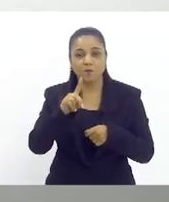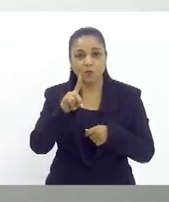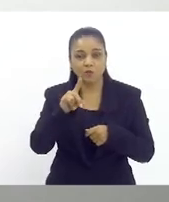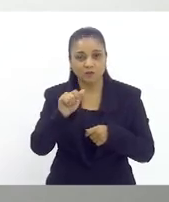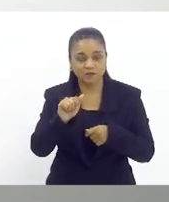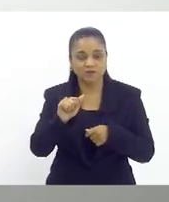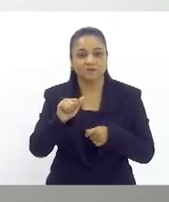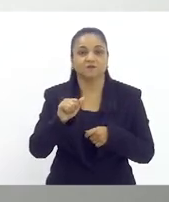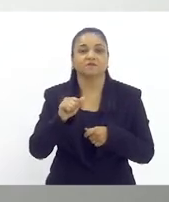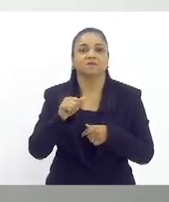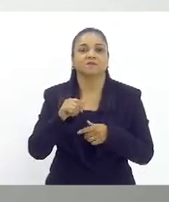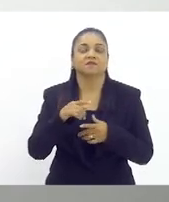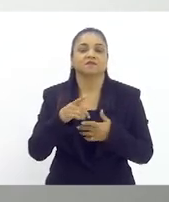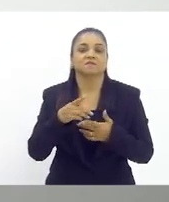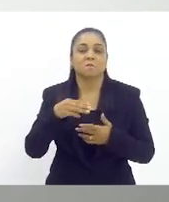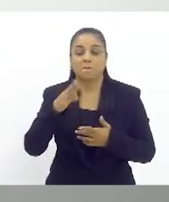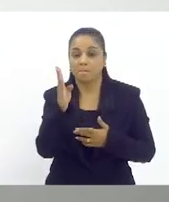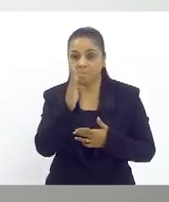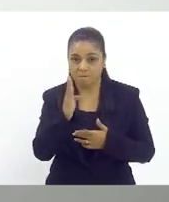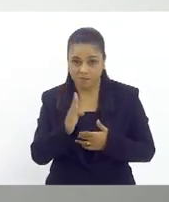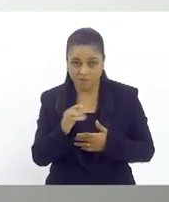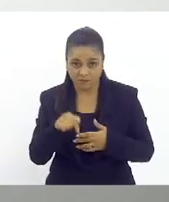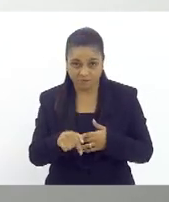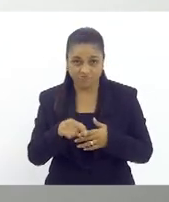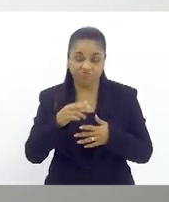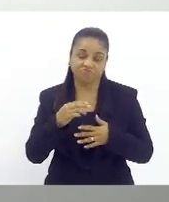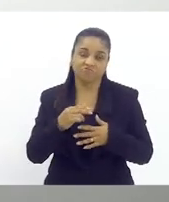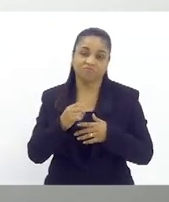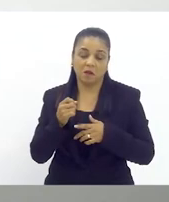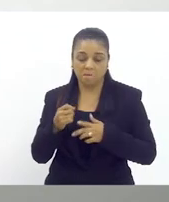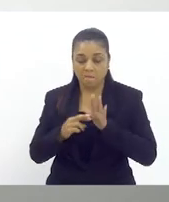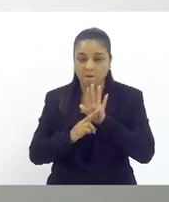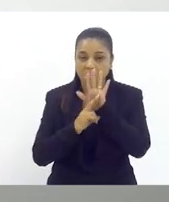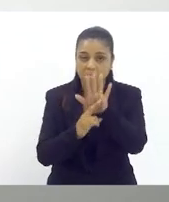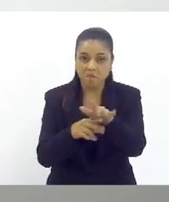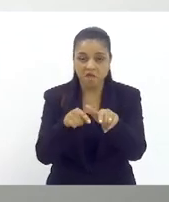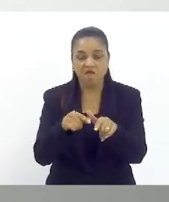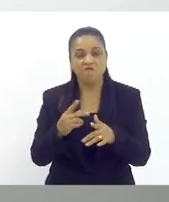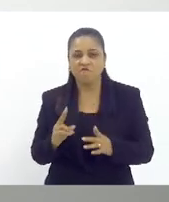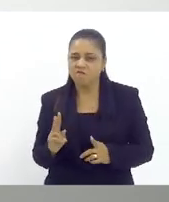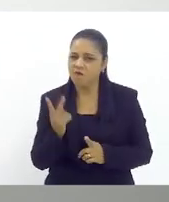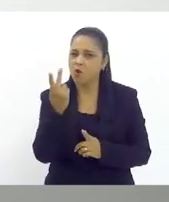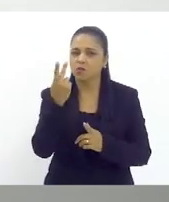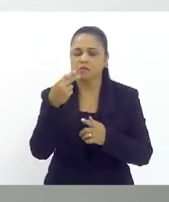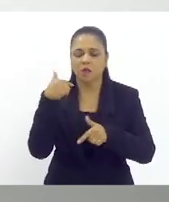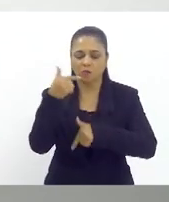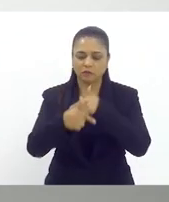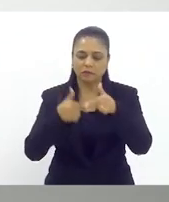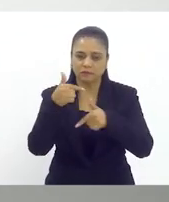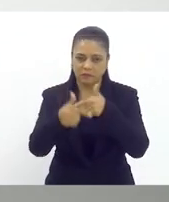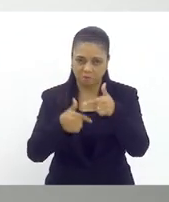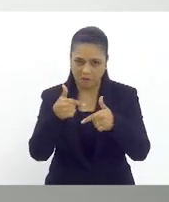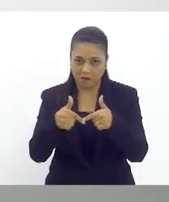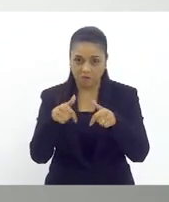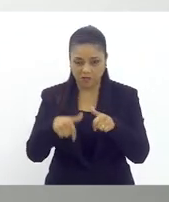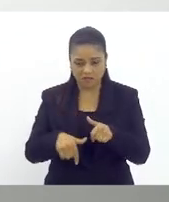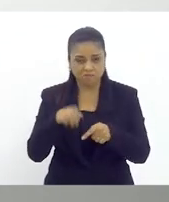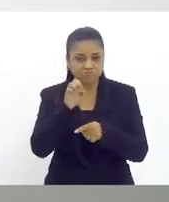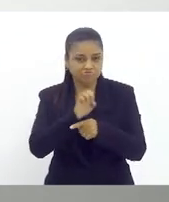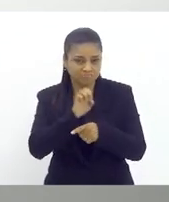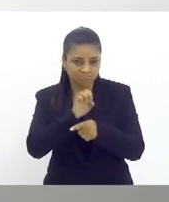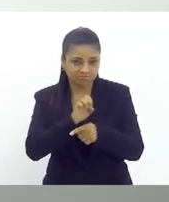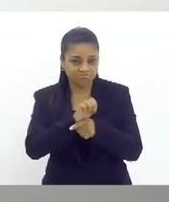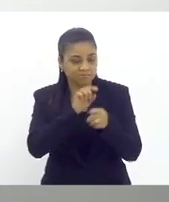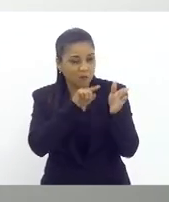para dar voz a base da cadeia e para valorizar o trabalho da base aqui no Rio uma pesquisa